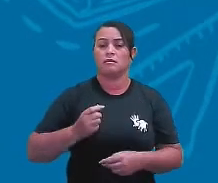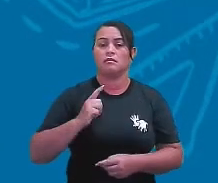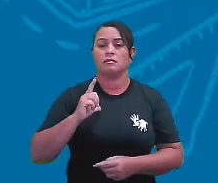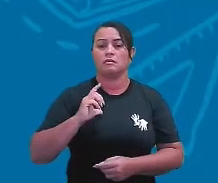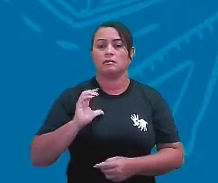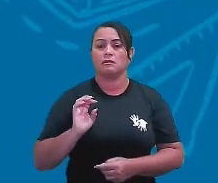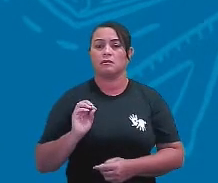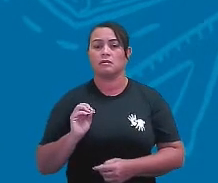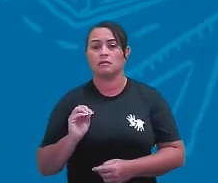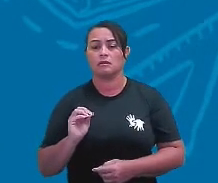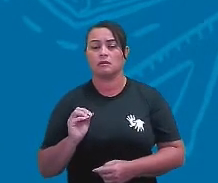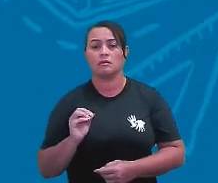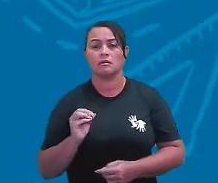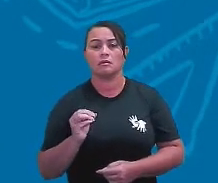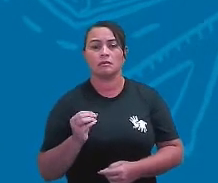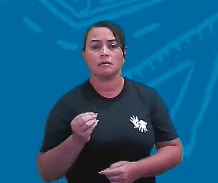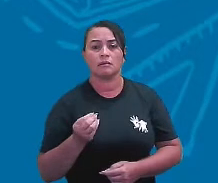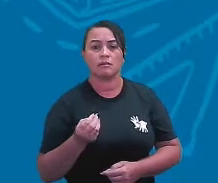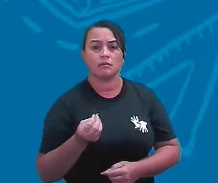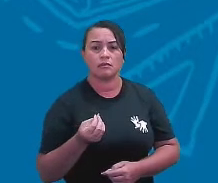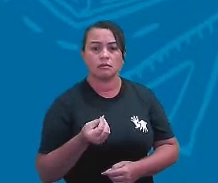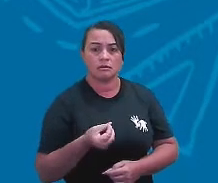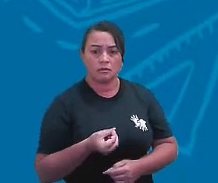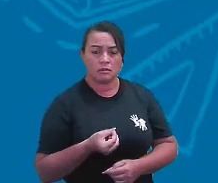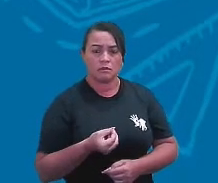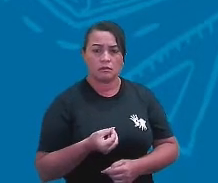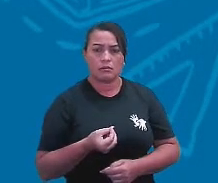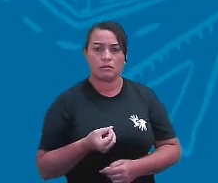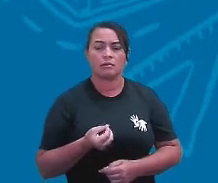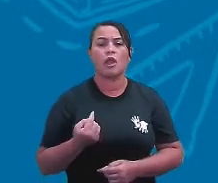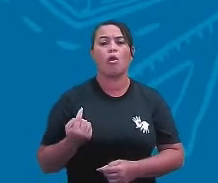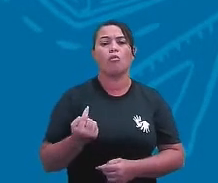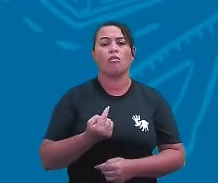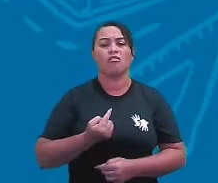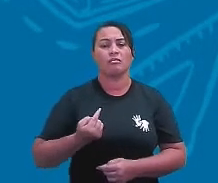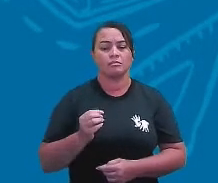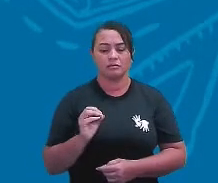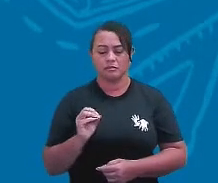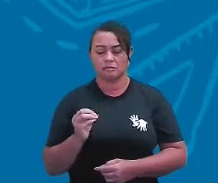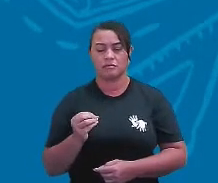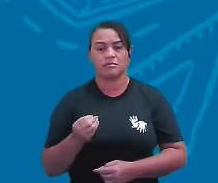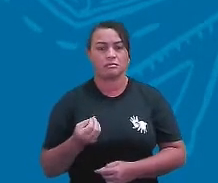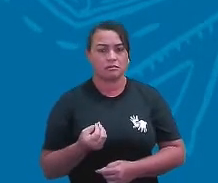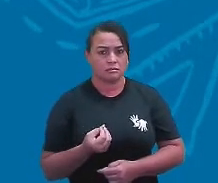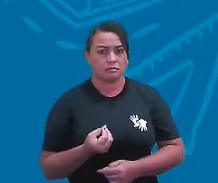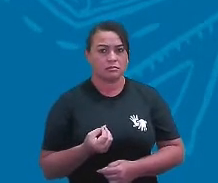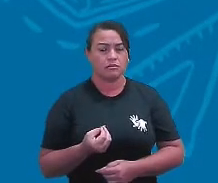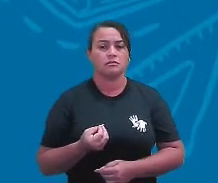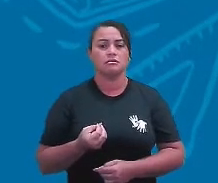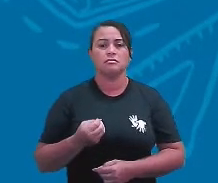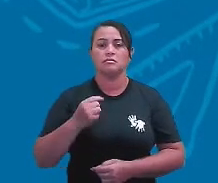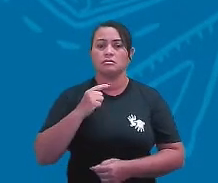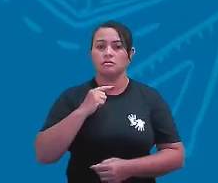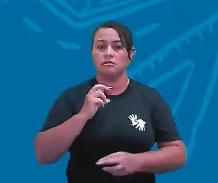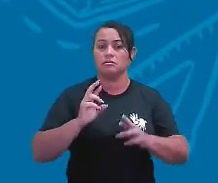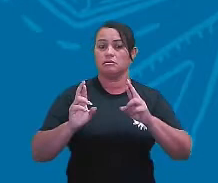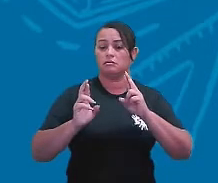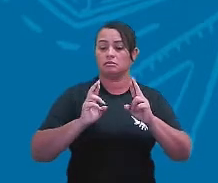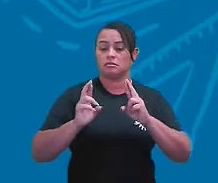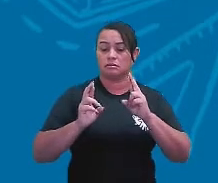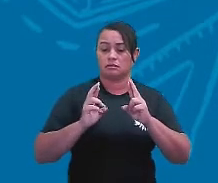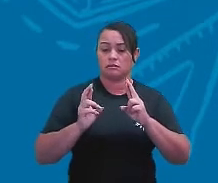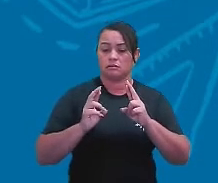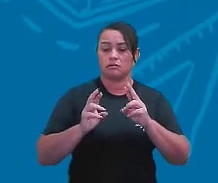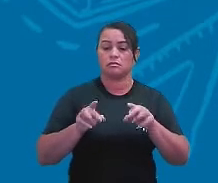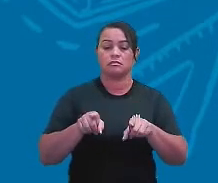movimento que a Terra realiza em torno do seu próprio eixo. Então, quando eu estou relacionando o tempo a